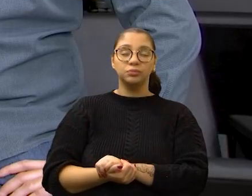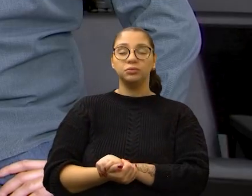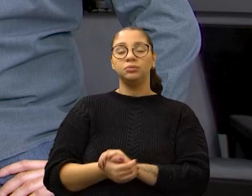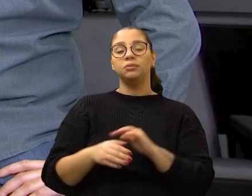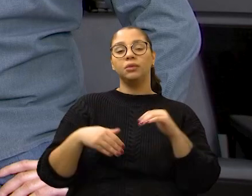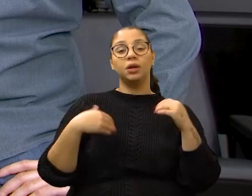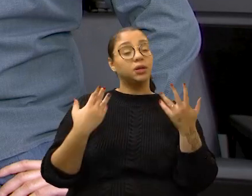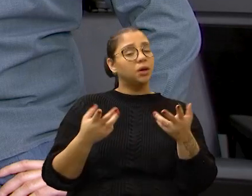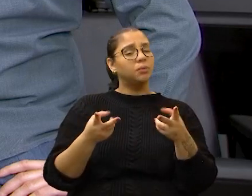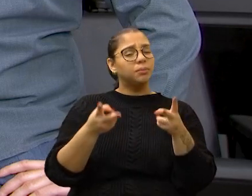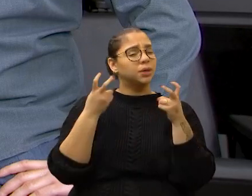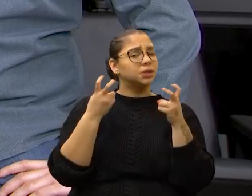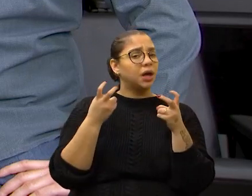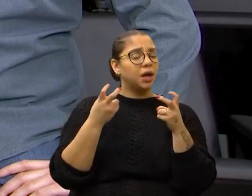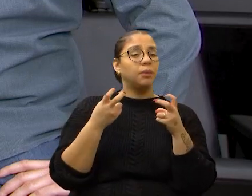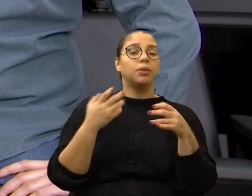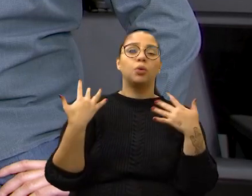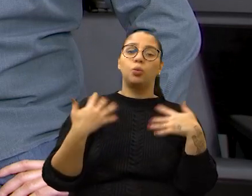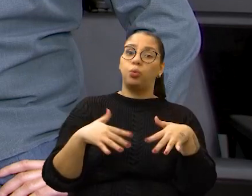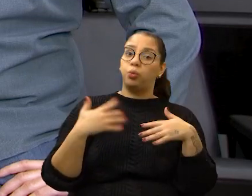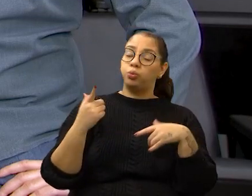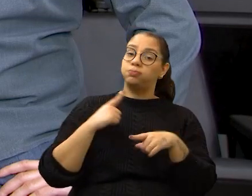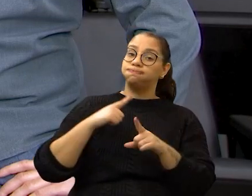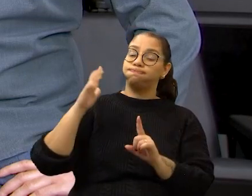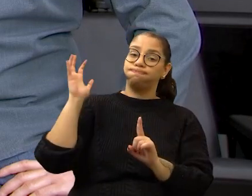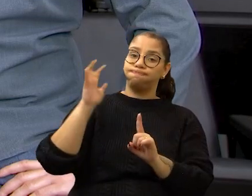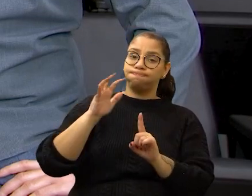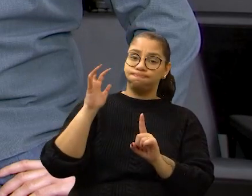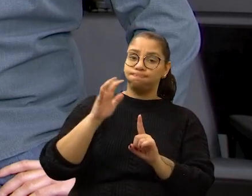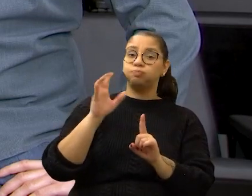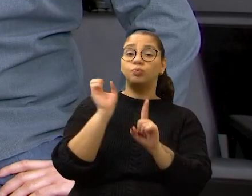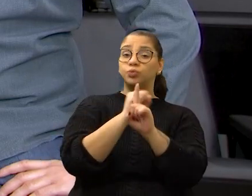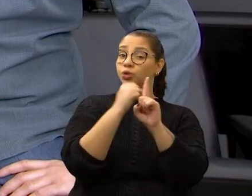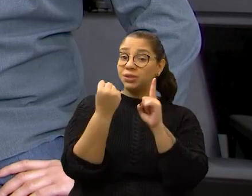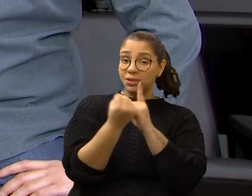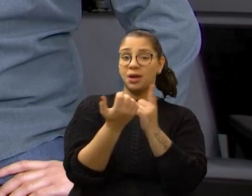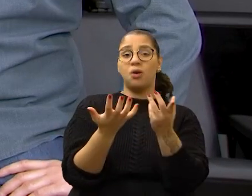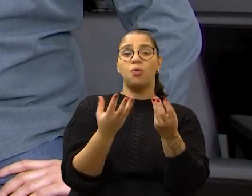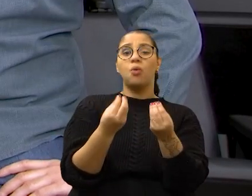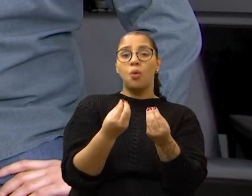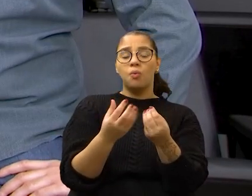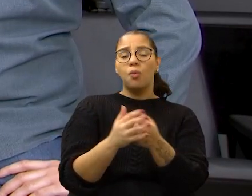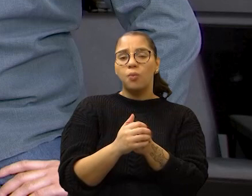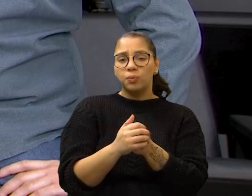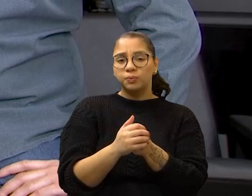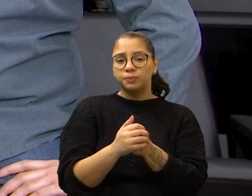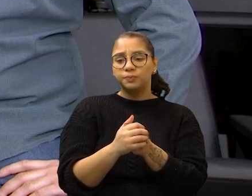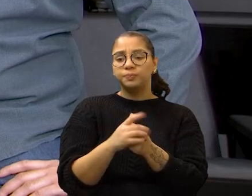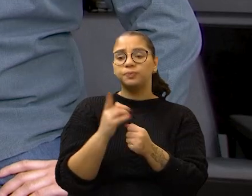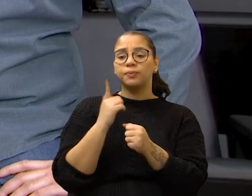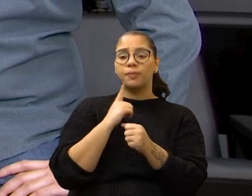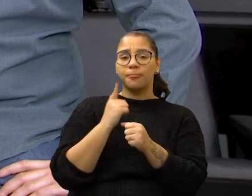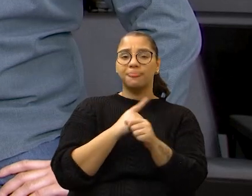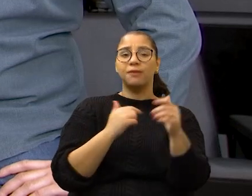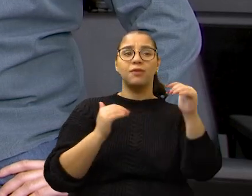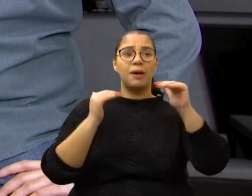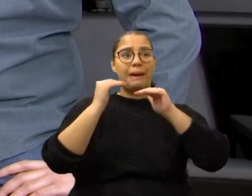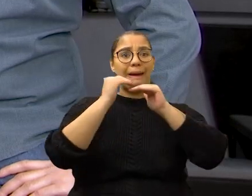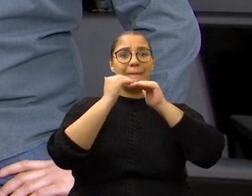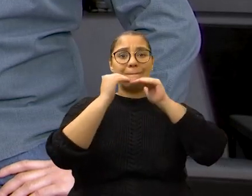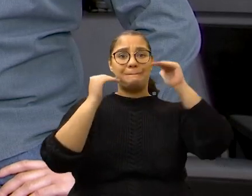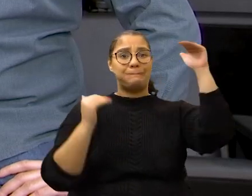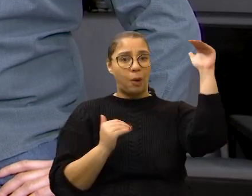Então, você veja o que causou questão social, né? O degrau